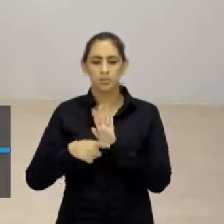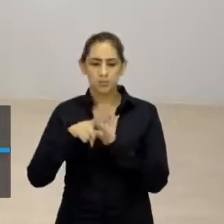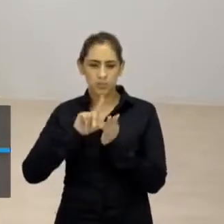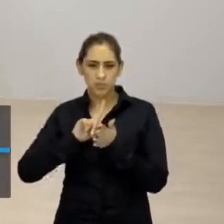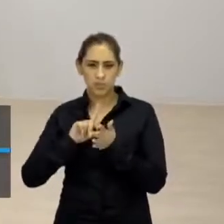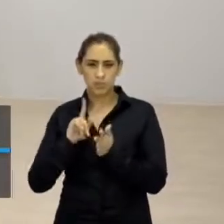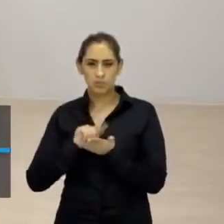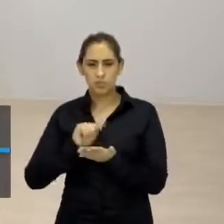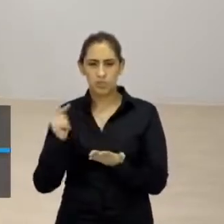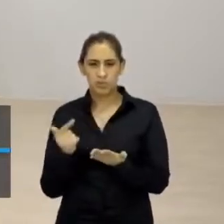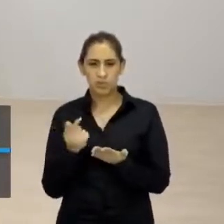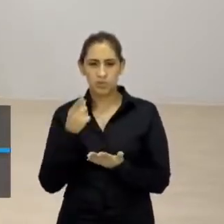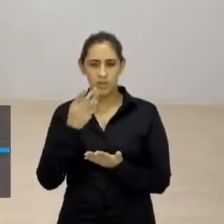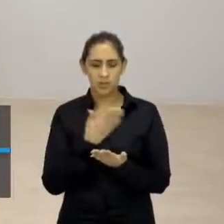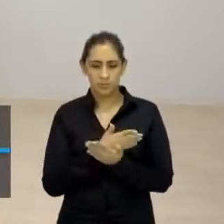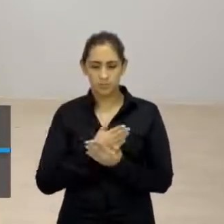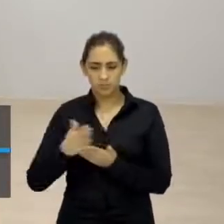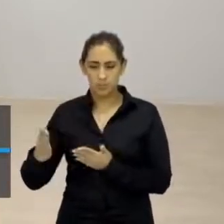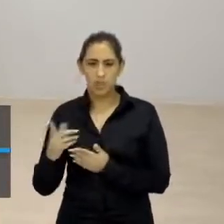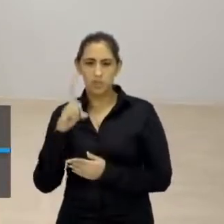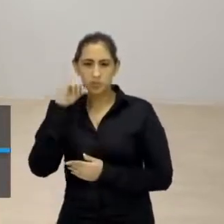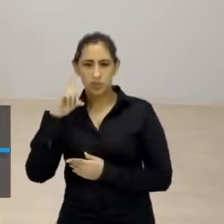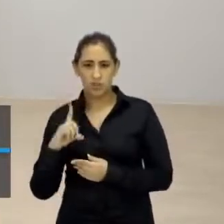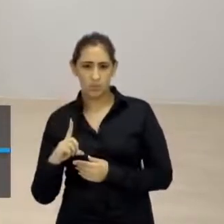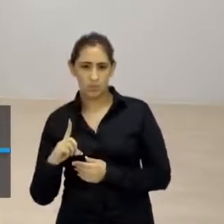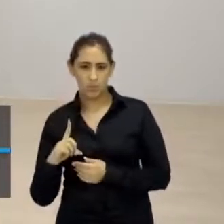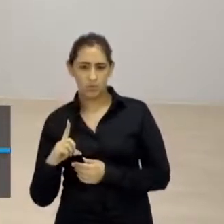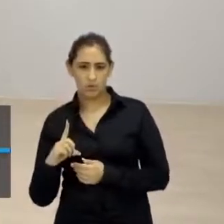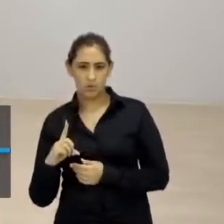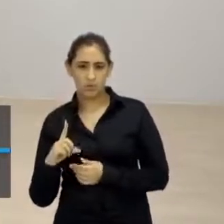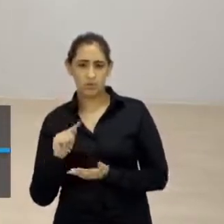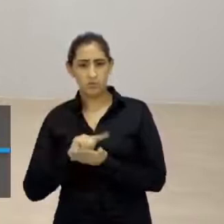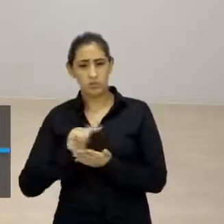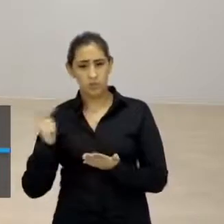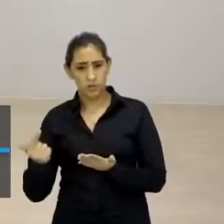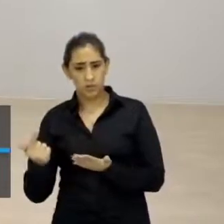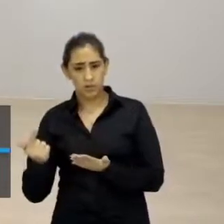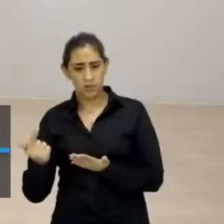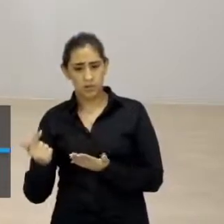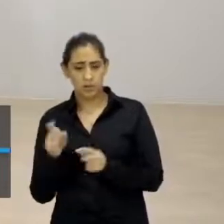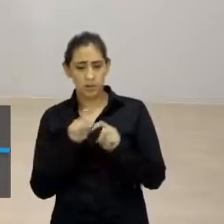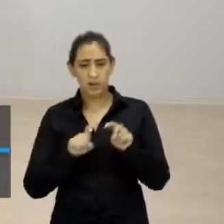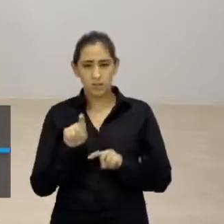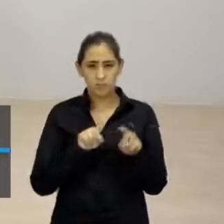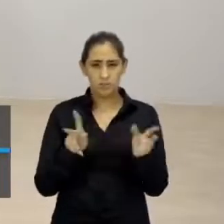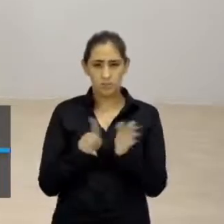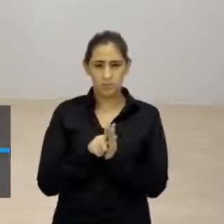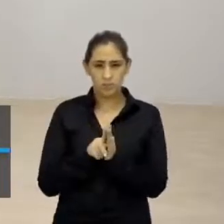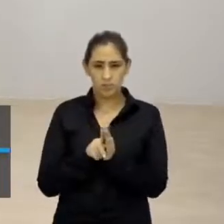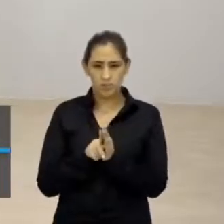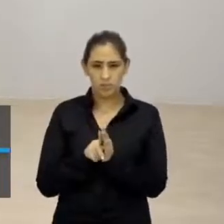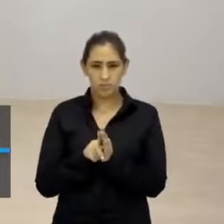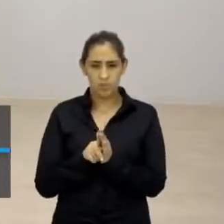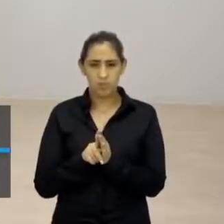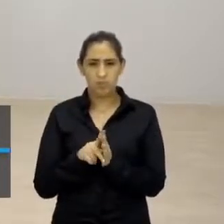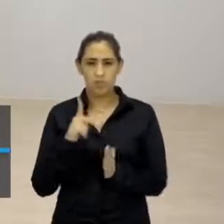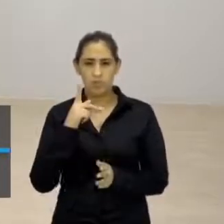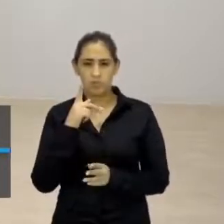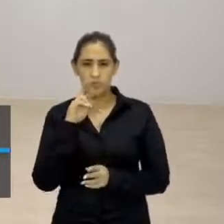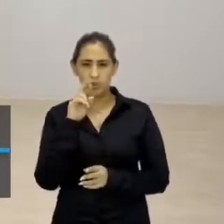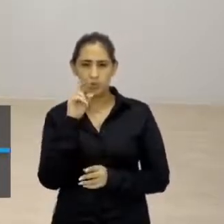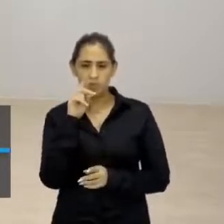exemplo, ele passava da mão do diretor, do jornalista, para o editor, para o revisor, voltava para o editor, e